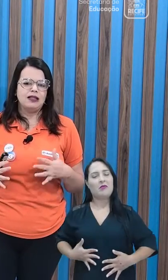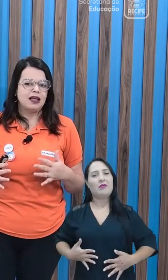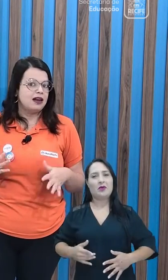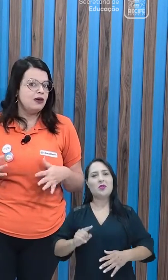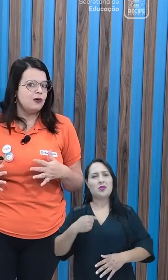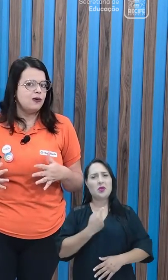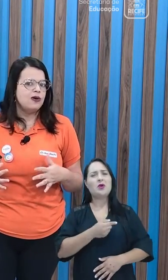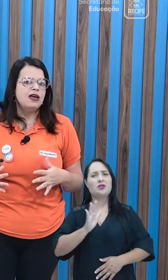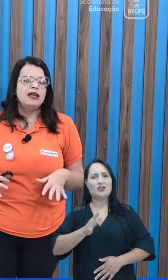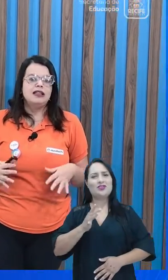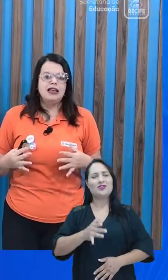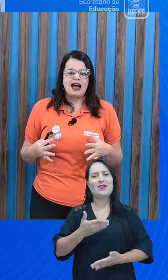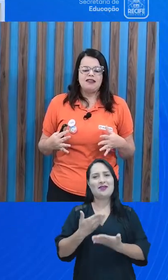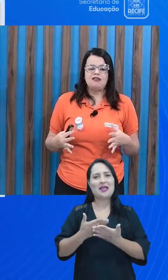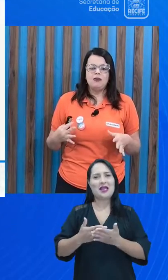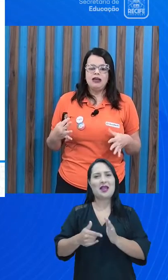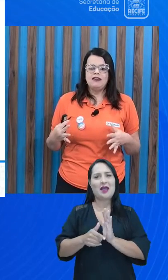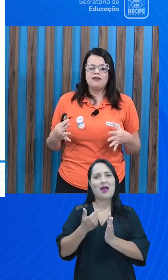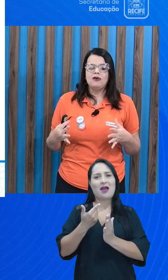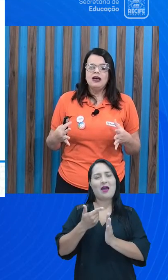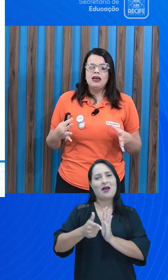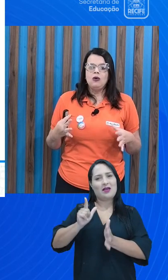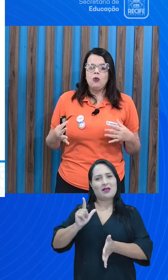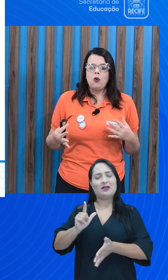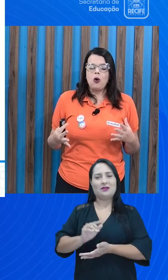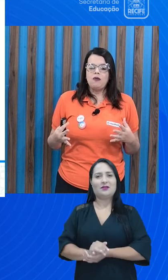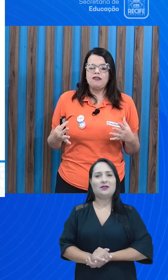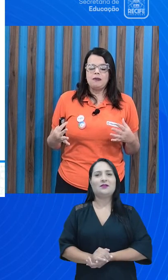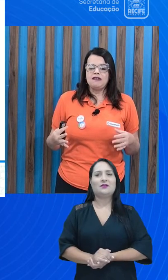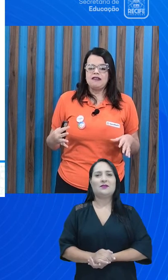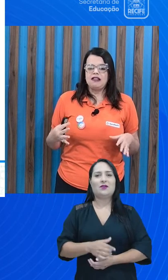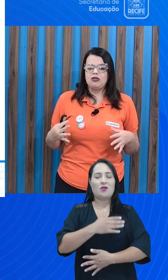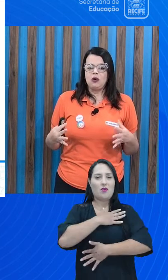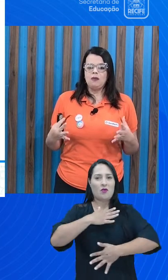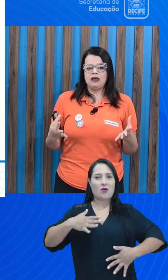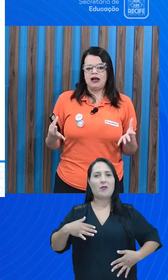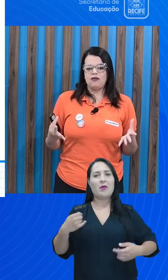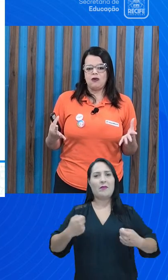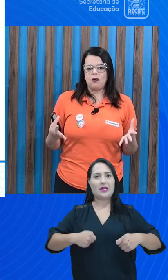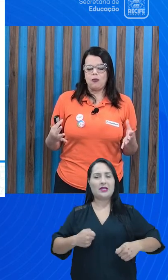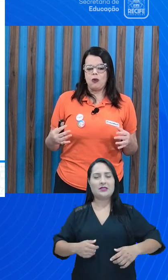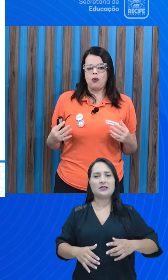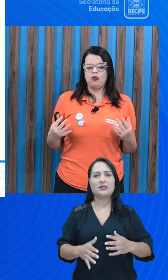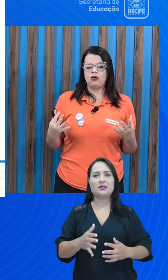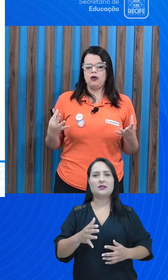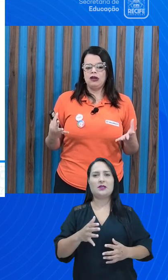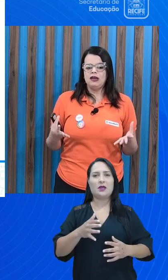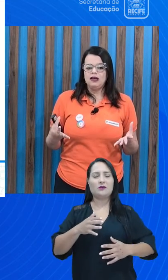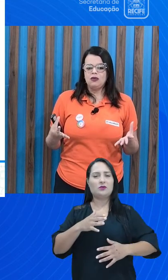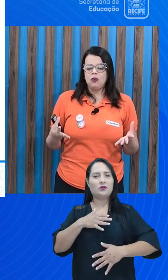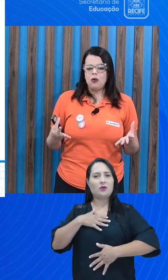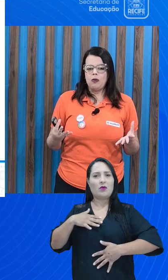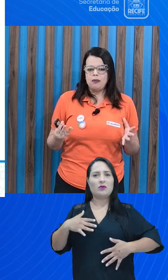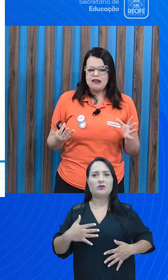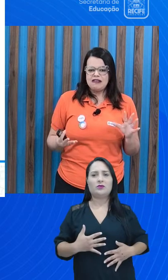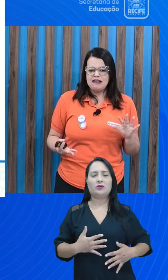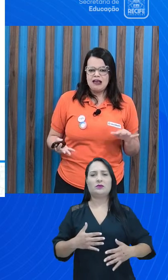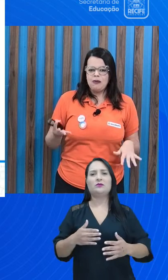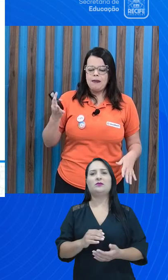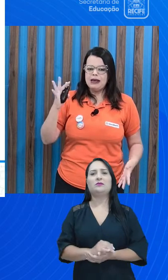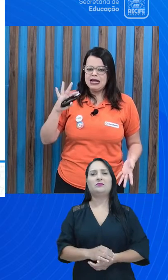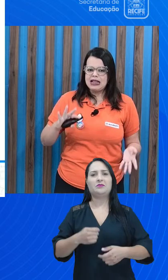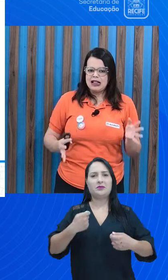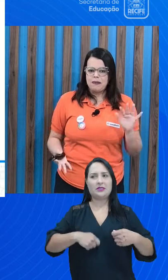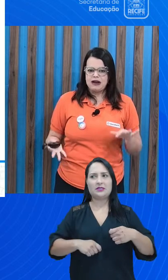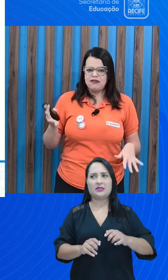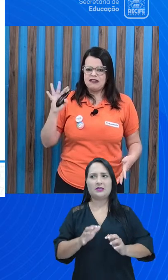aula anterior de arte sobre isso. Que o corpo, você precisa dominar o seu corpo. É o controle do corpo e precisa aí